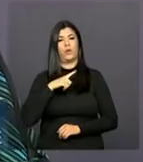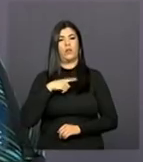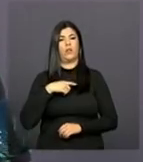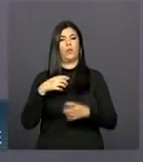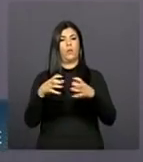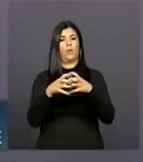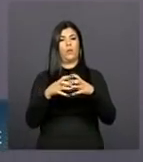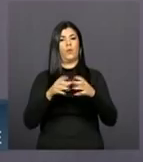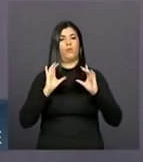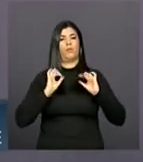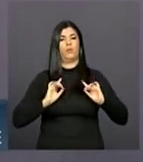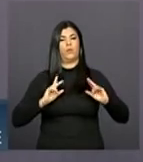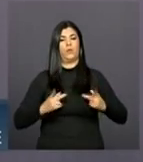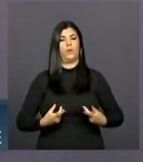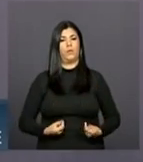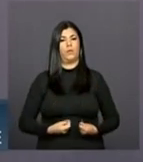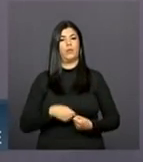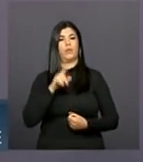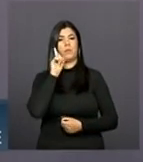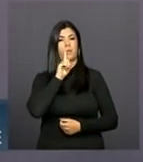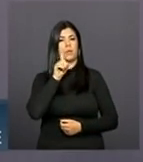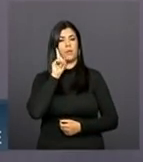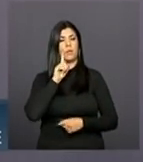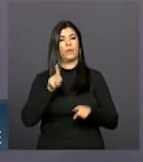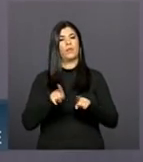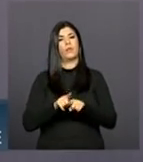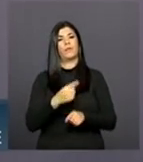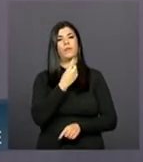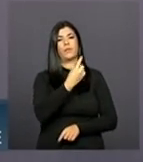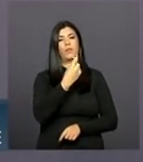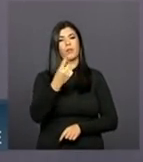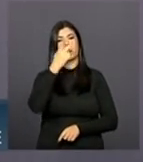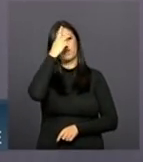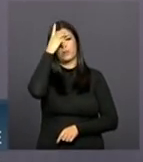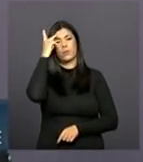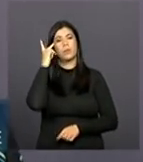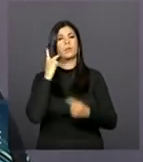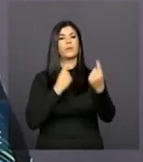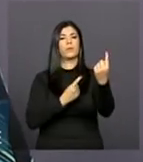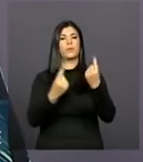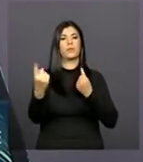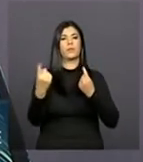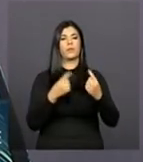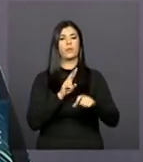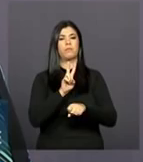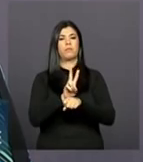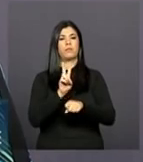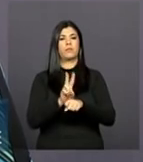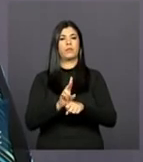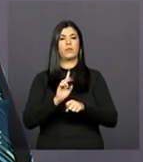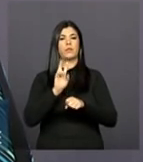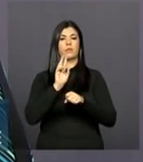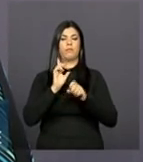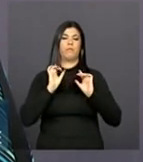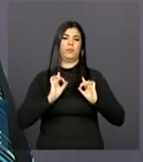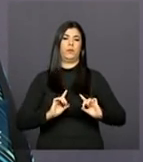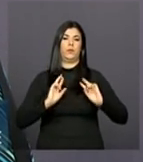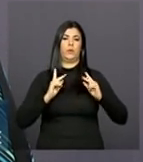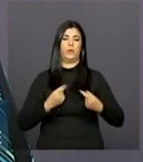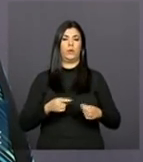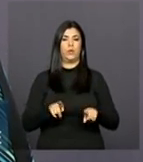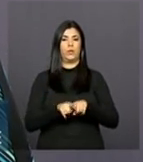humanos cumprimentar os senhoras e senhores representantes de entidades e defesa dos Direitos Humanos